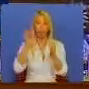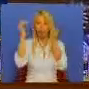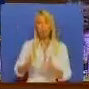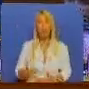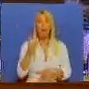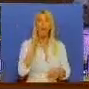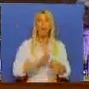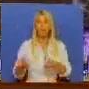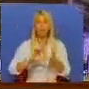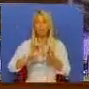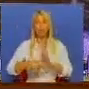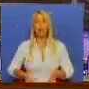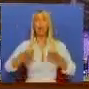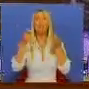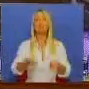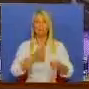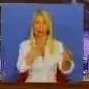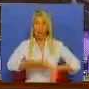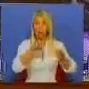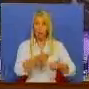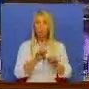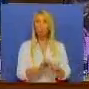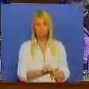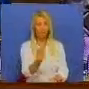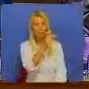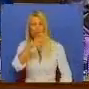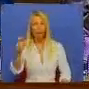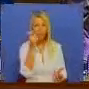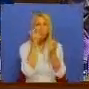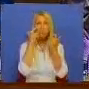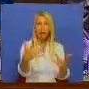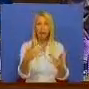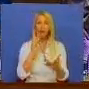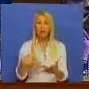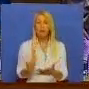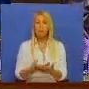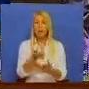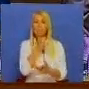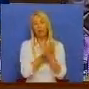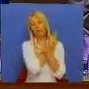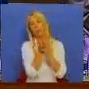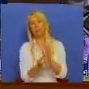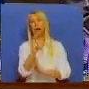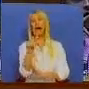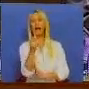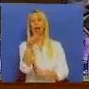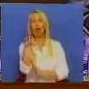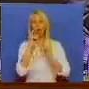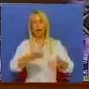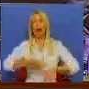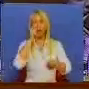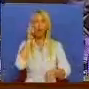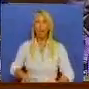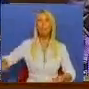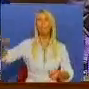projetos de investimento dos agricultores. Que foi um erro reduzir ao mínimo as medidas agroambientais. Que foi um erro